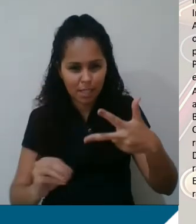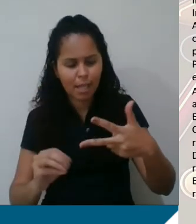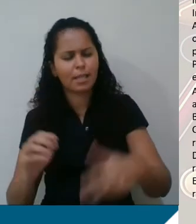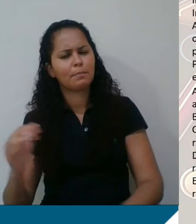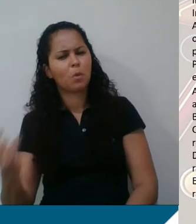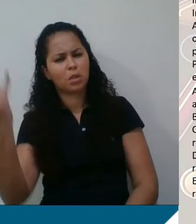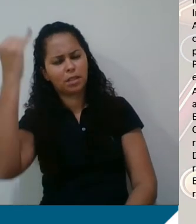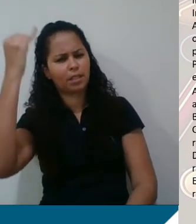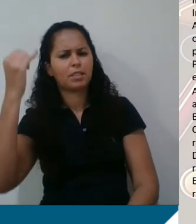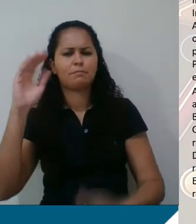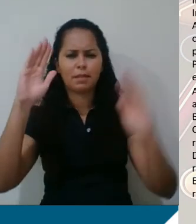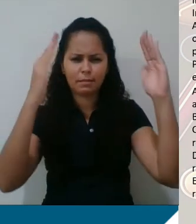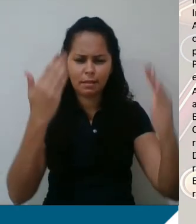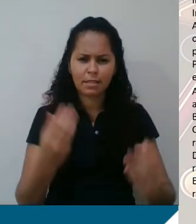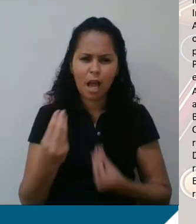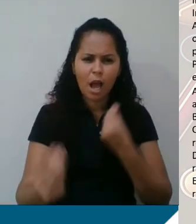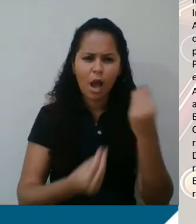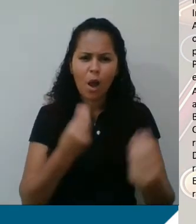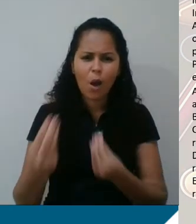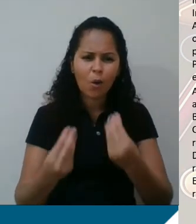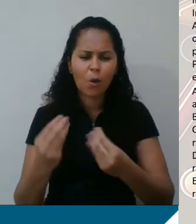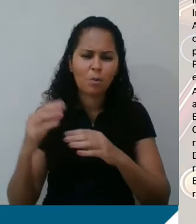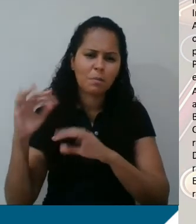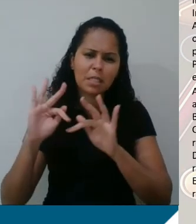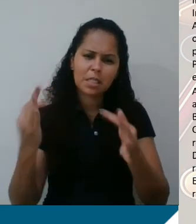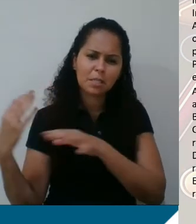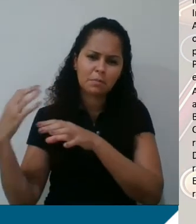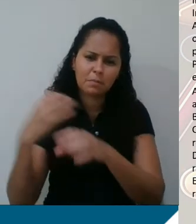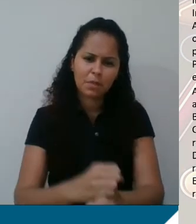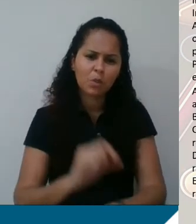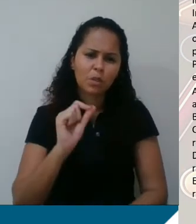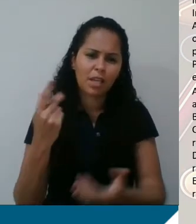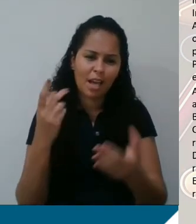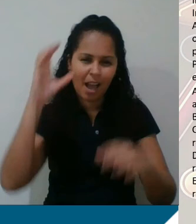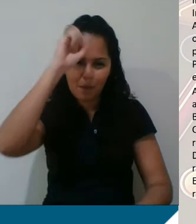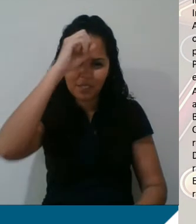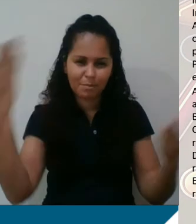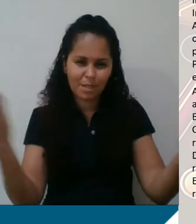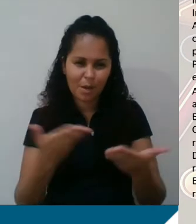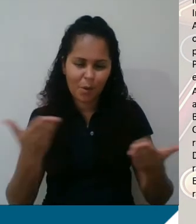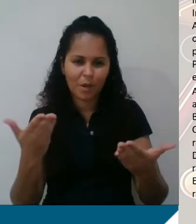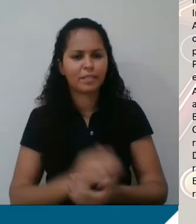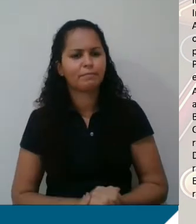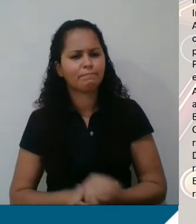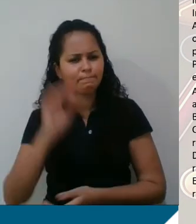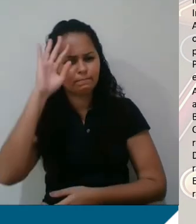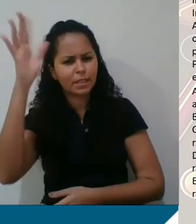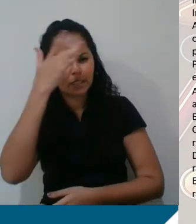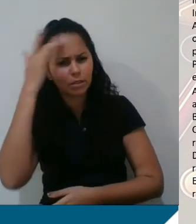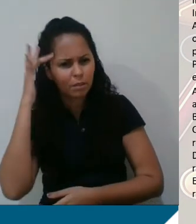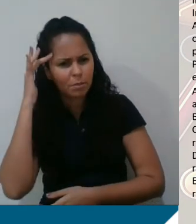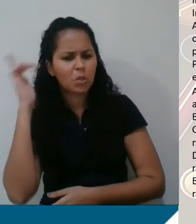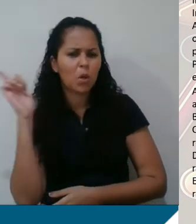Enem. Esse é um exercício muito rico que dá para a gente analisar, então, sem fazer muitos cálculos, o que a gente acabou de aprender. Vamos lá? Considere que